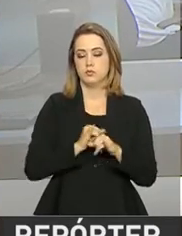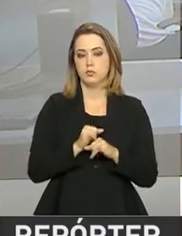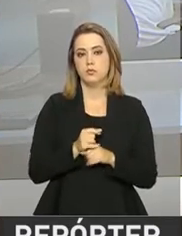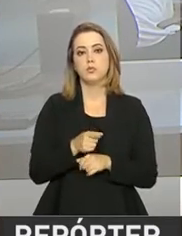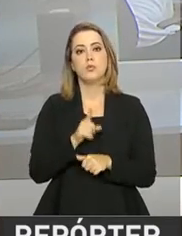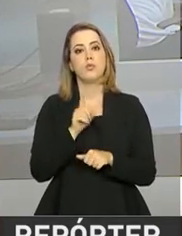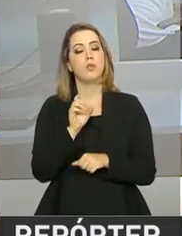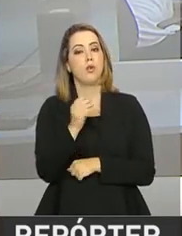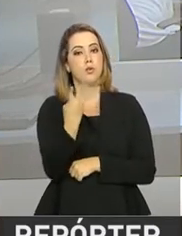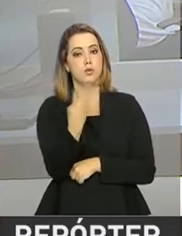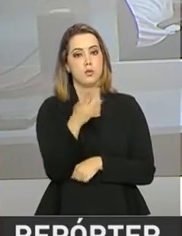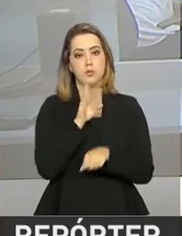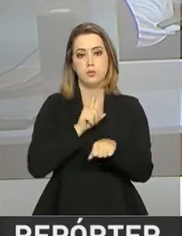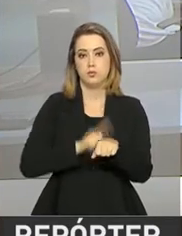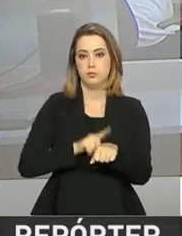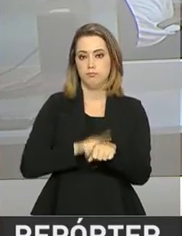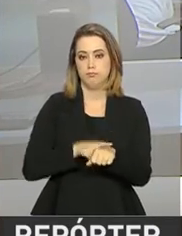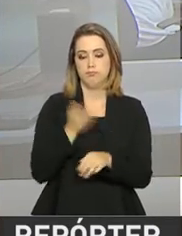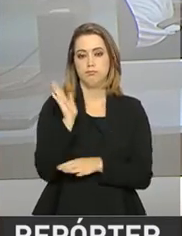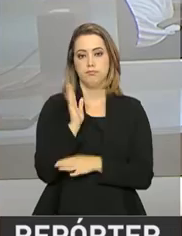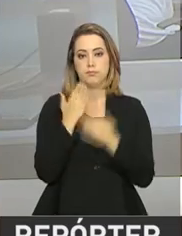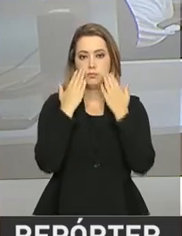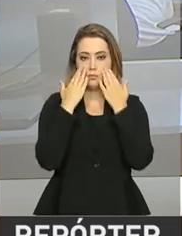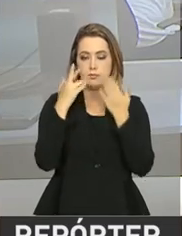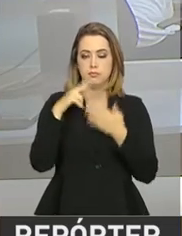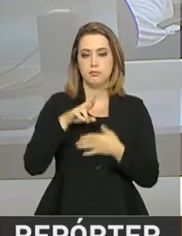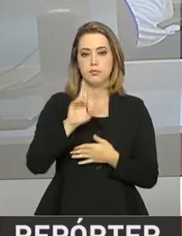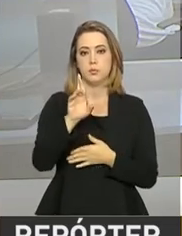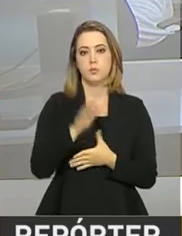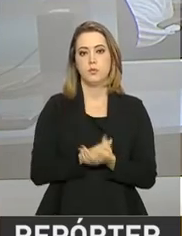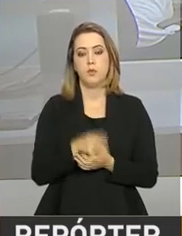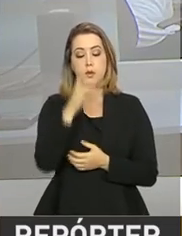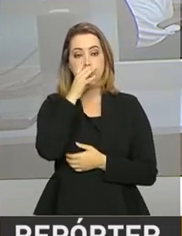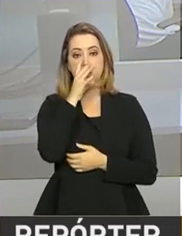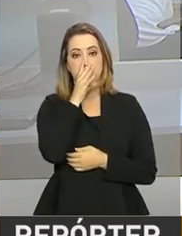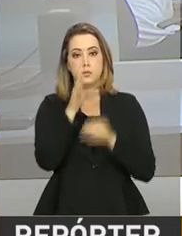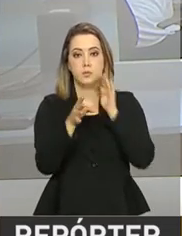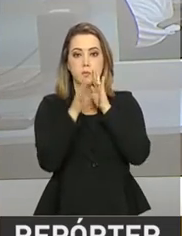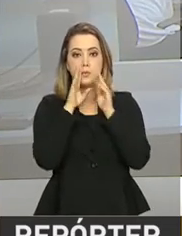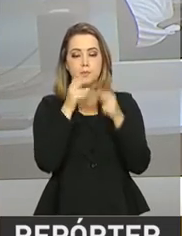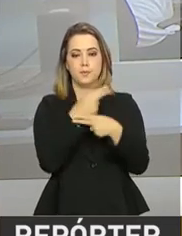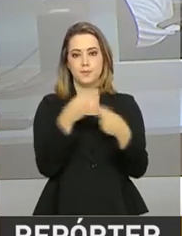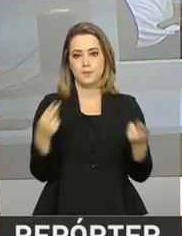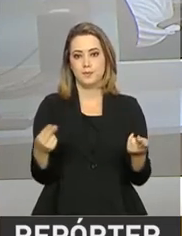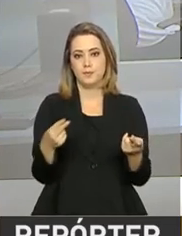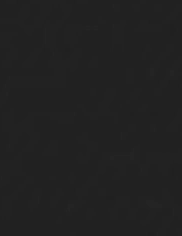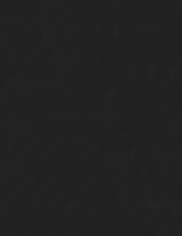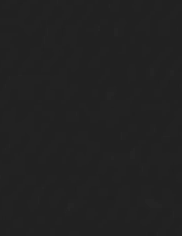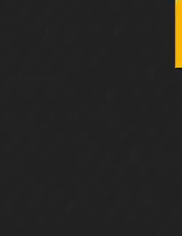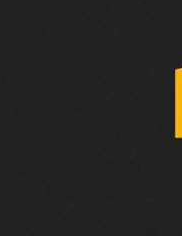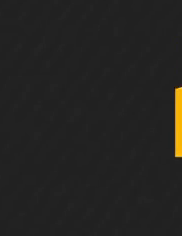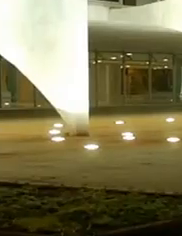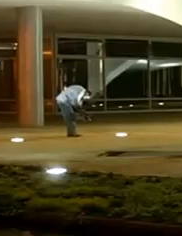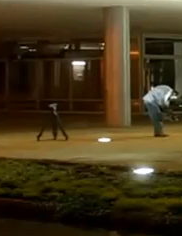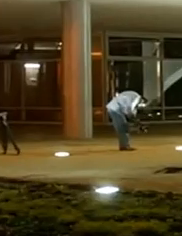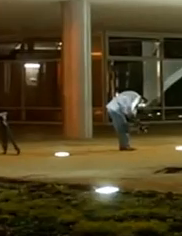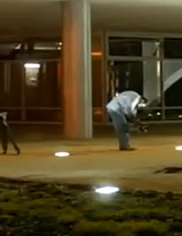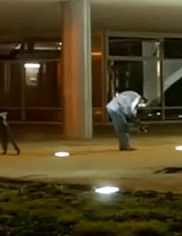informações o às quatro da tarde na próxima edição do repórter nbr acompanhe também as novidades pelas nossas redes sociais